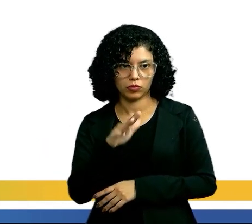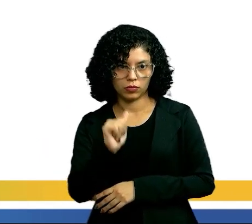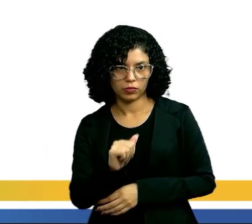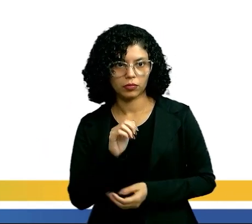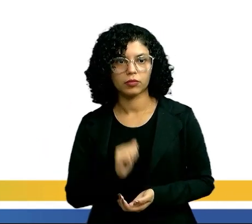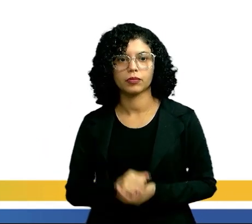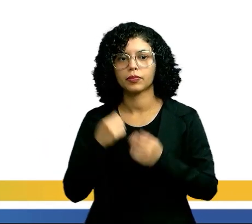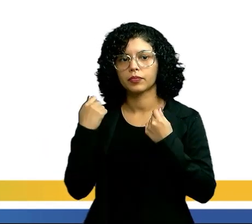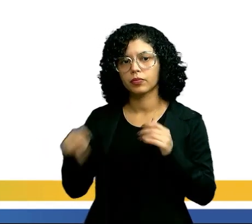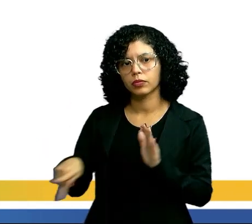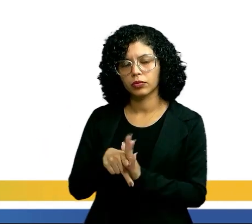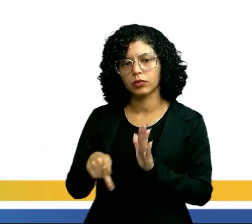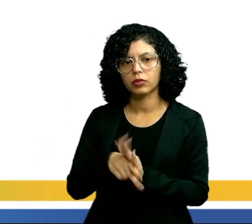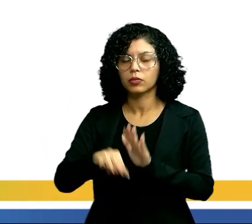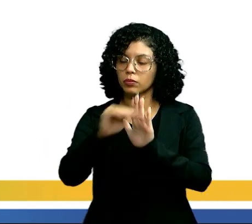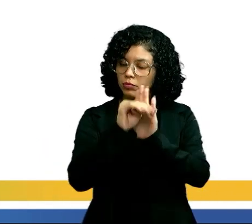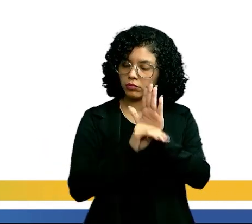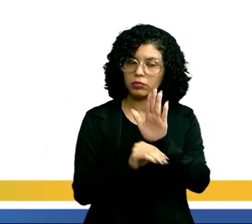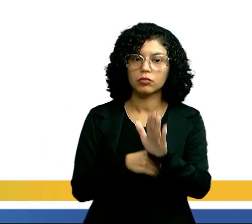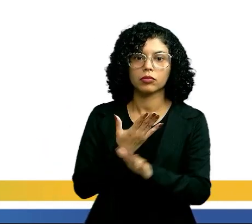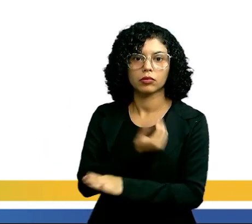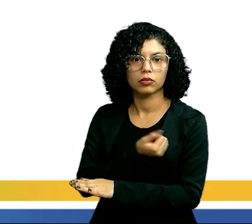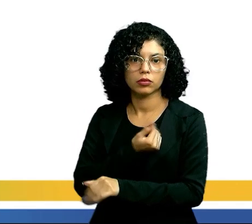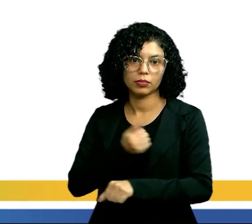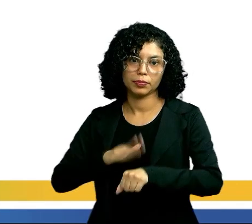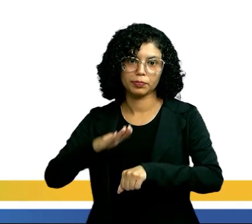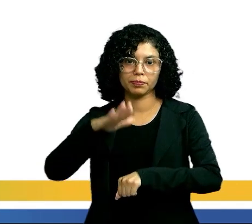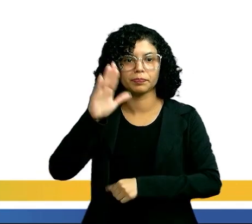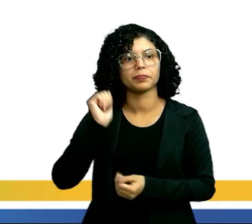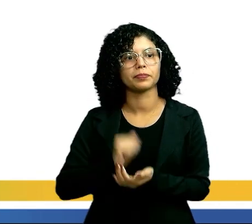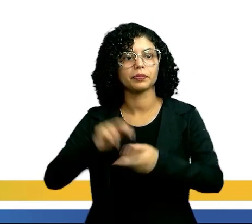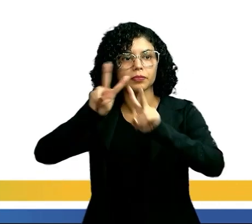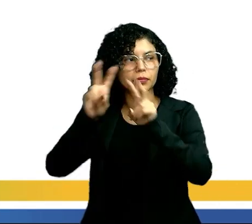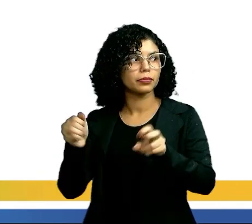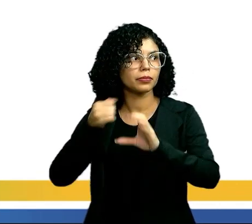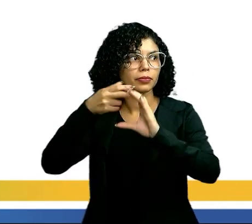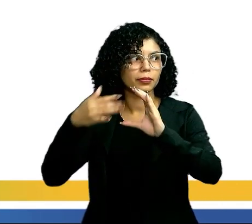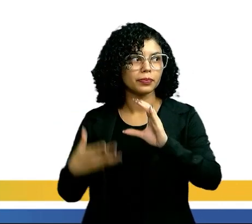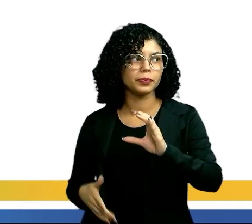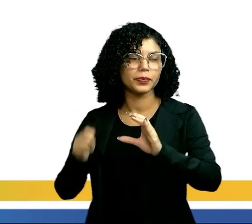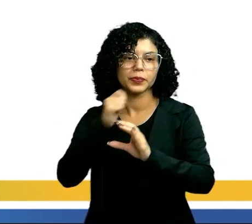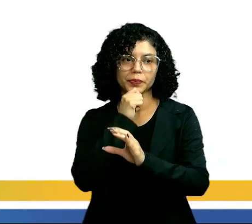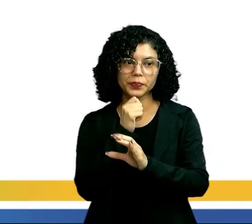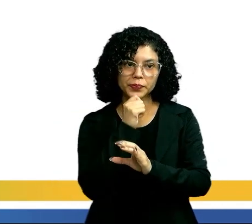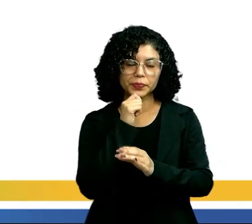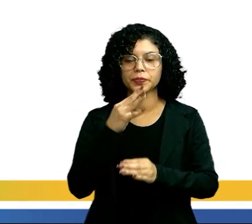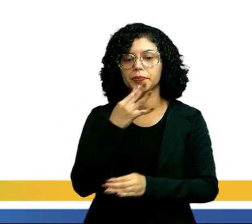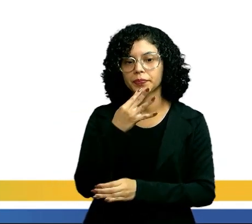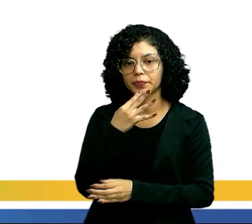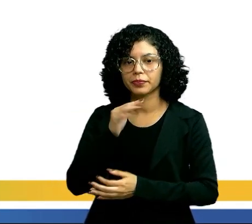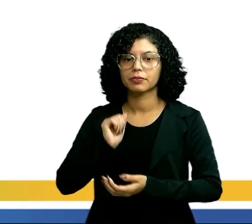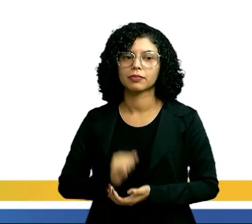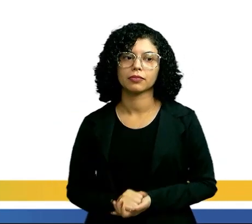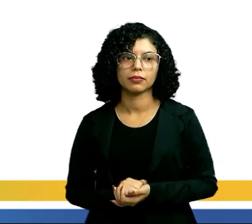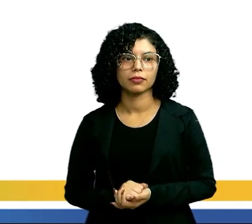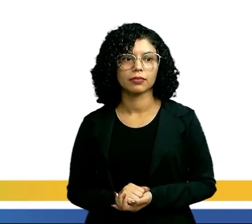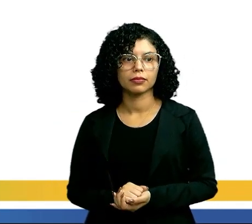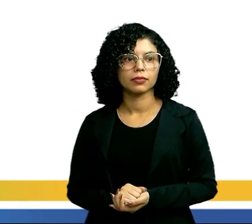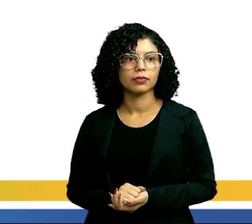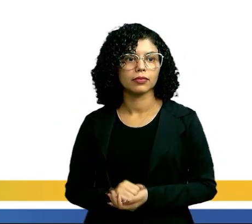holometabolia pertencem às ordens mais numerosas em termos de espécies conhecidas.